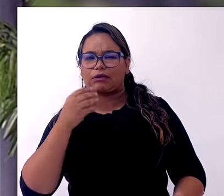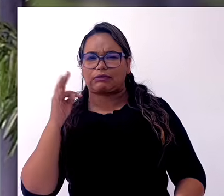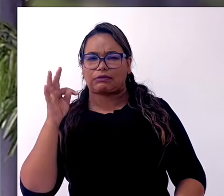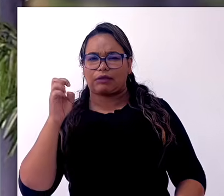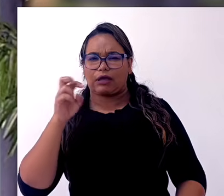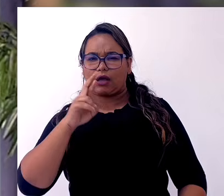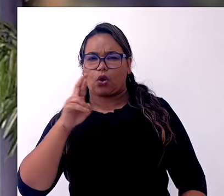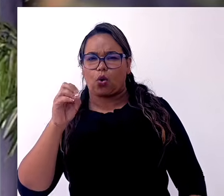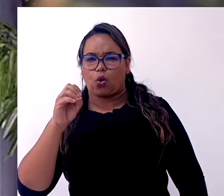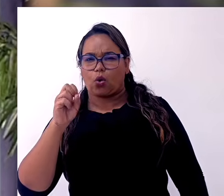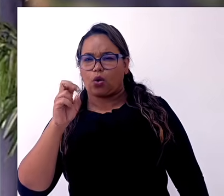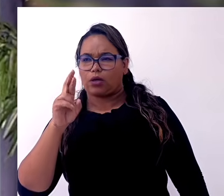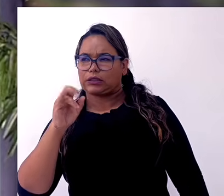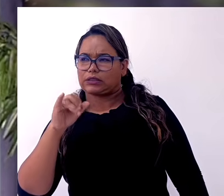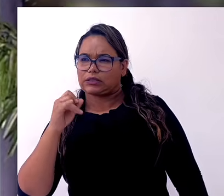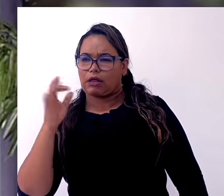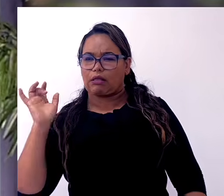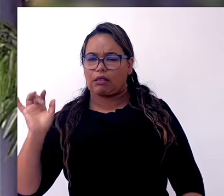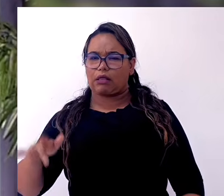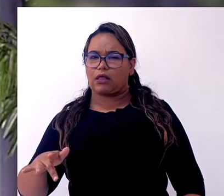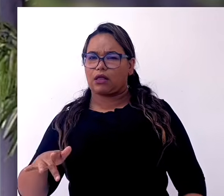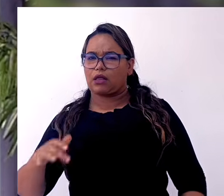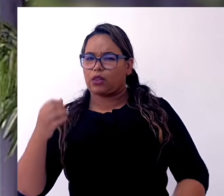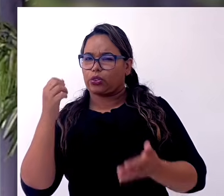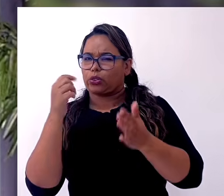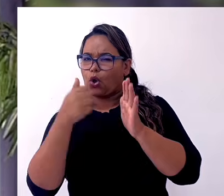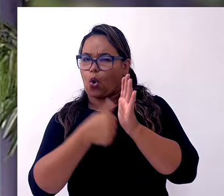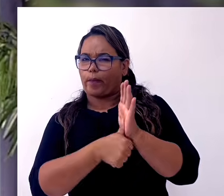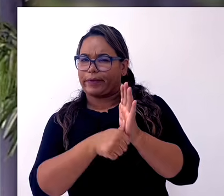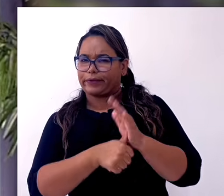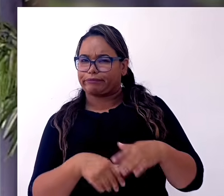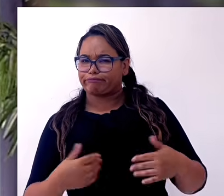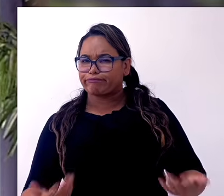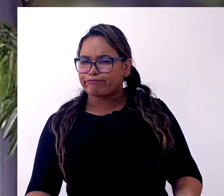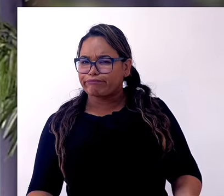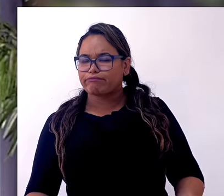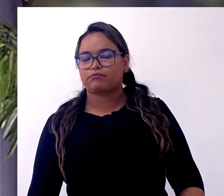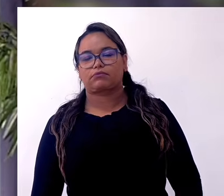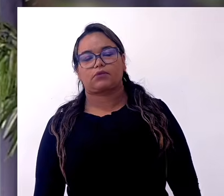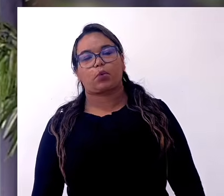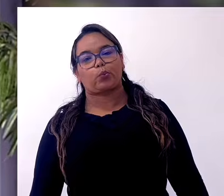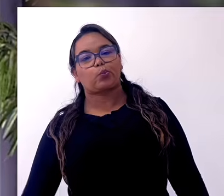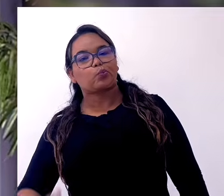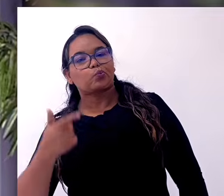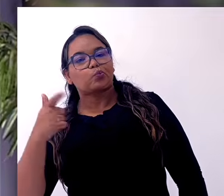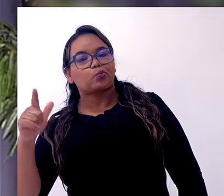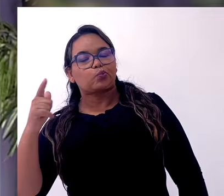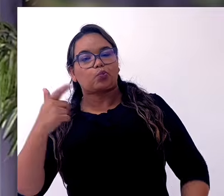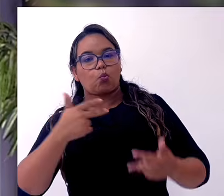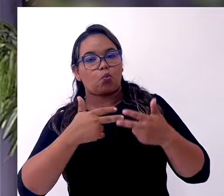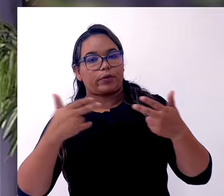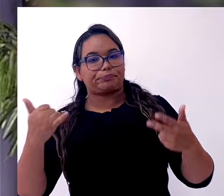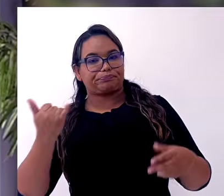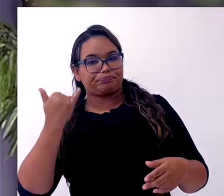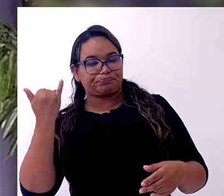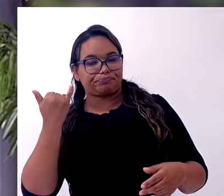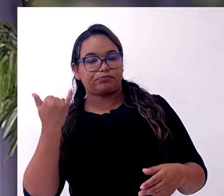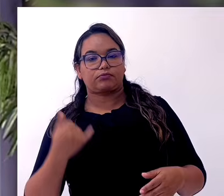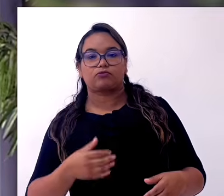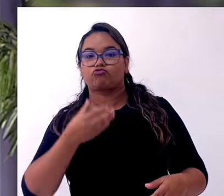Atta era a mente brilhante? Bem, aconteceu de ele esquecer os seus documentos no táxi que o levou para o